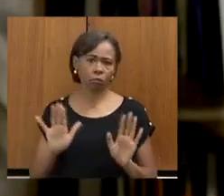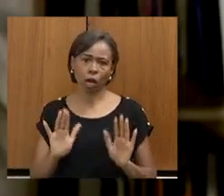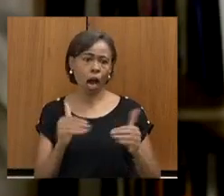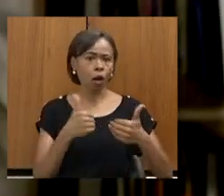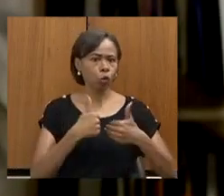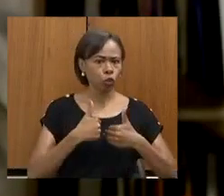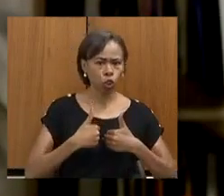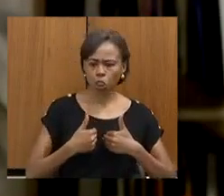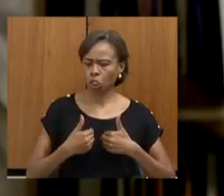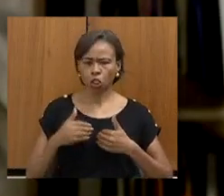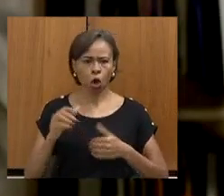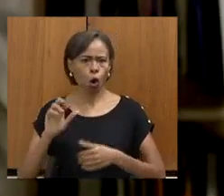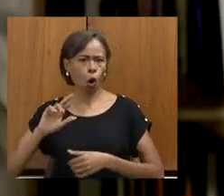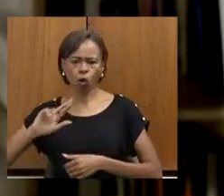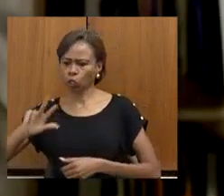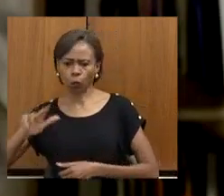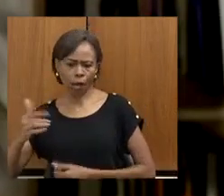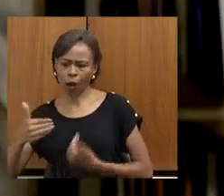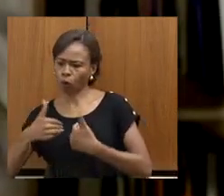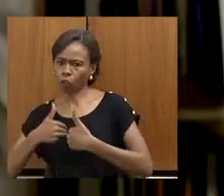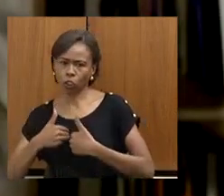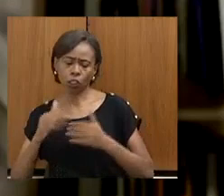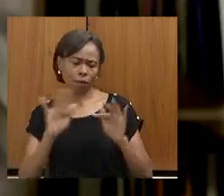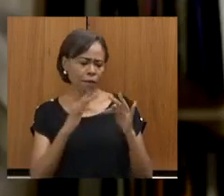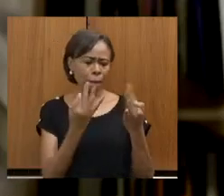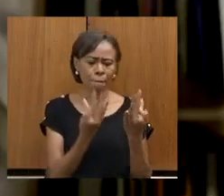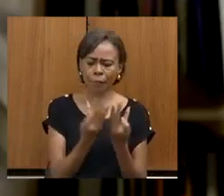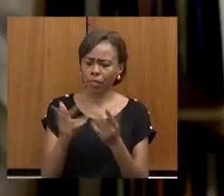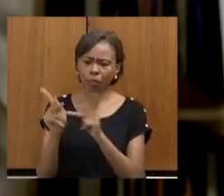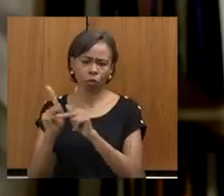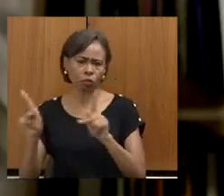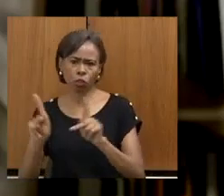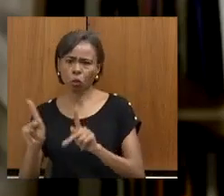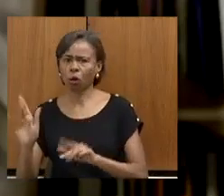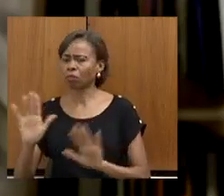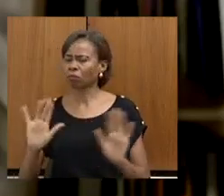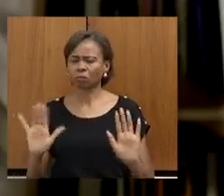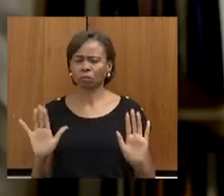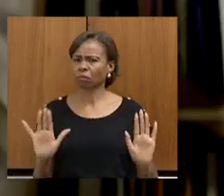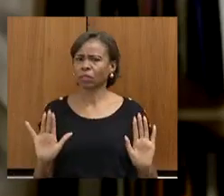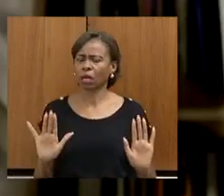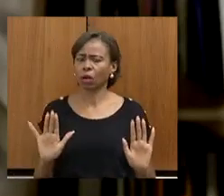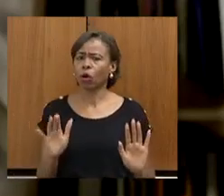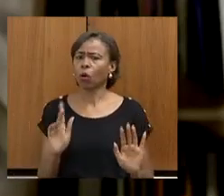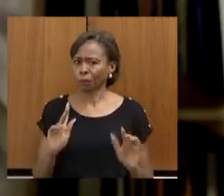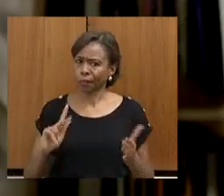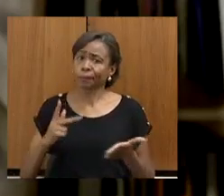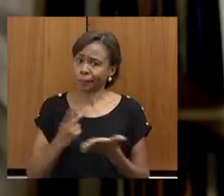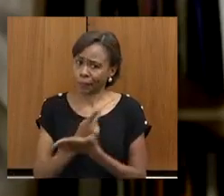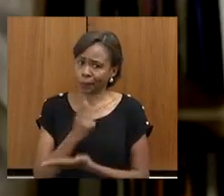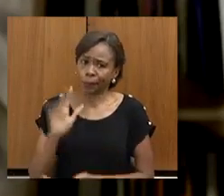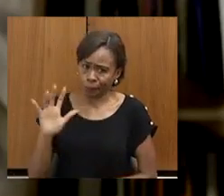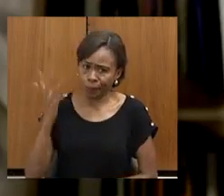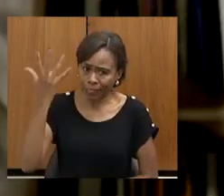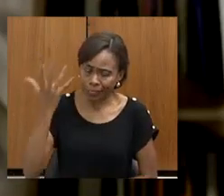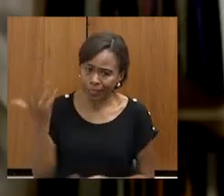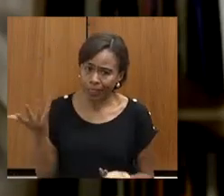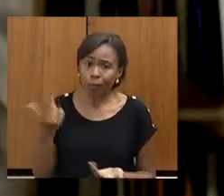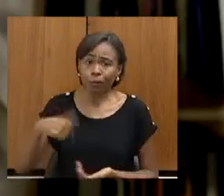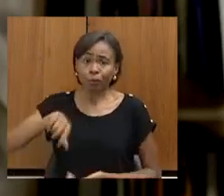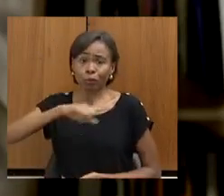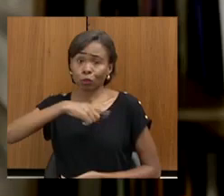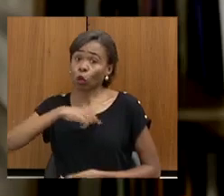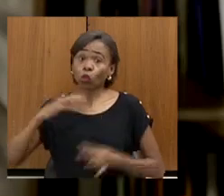autistas, nem as famílias, nem os professores. Pelo fato acontecido, todos nós estamos